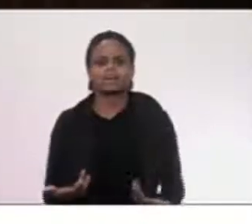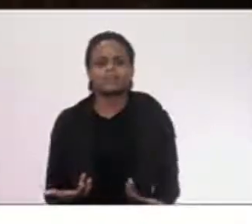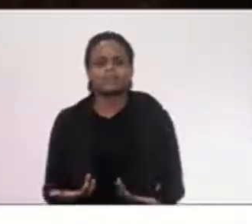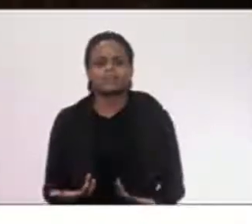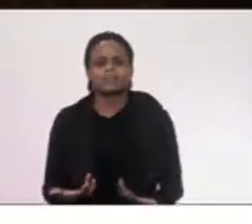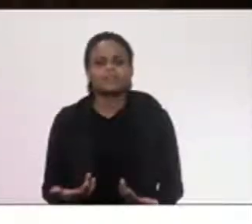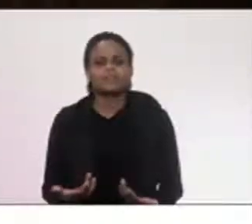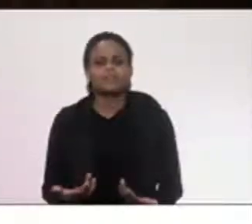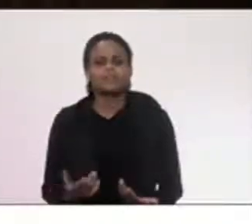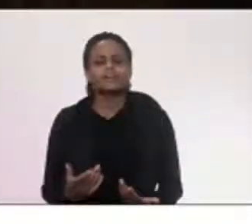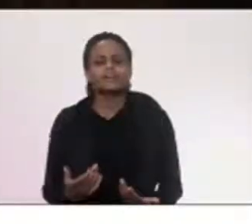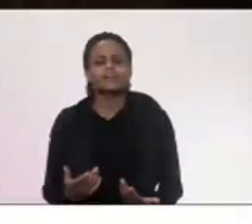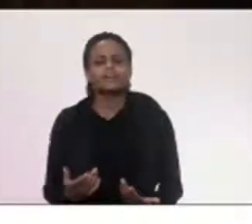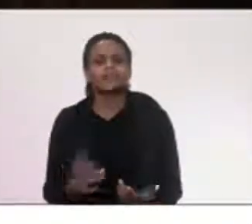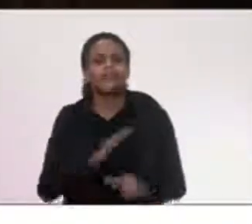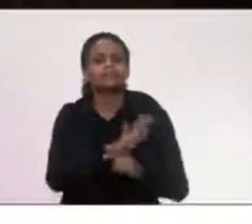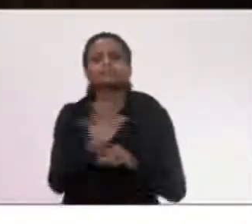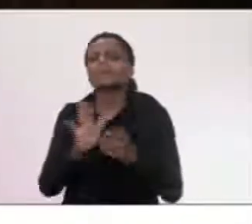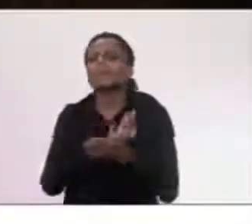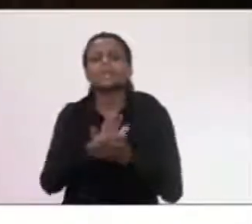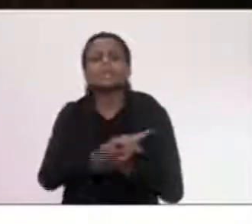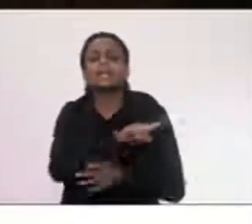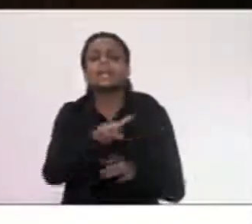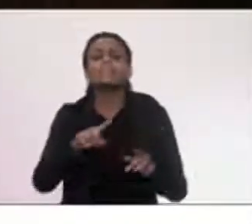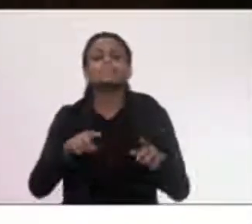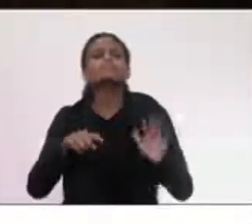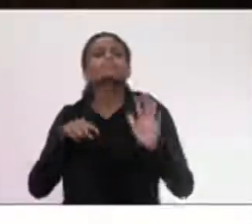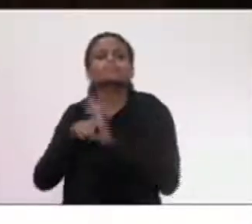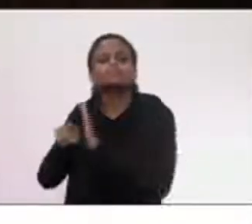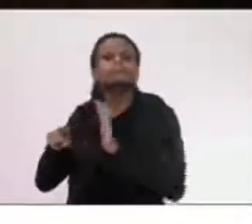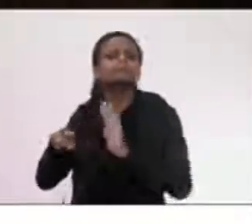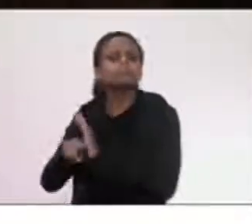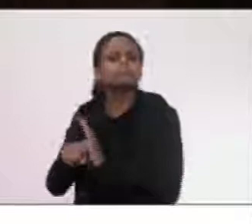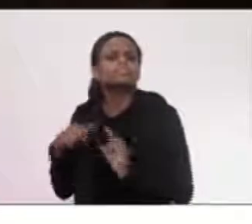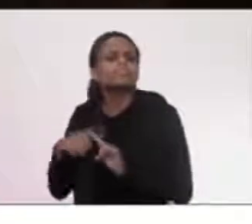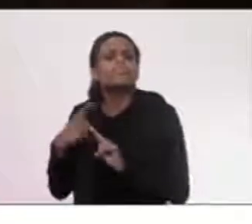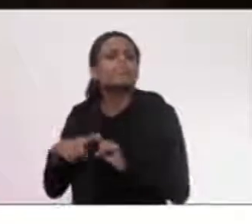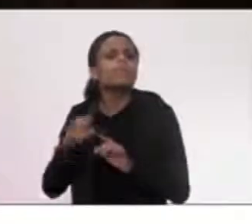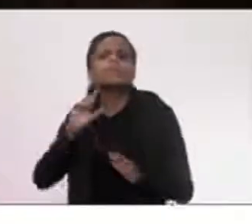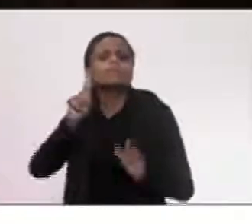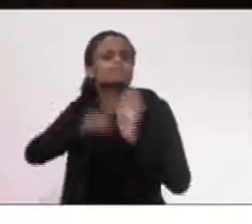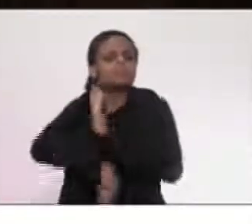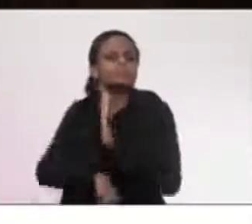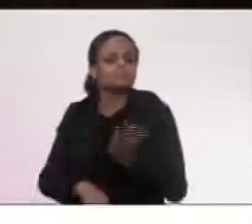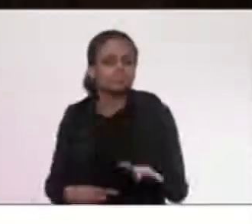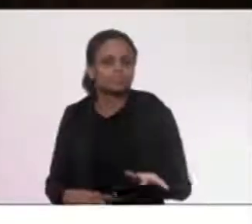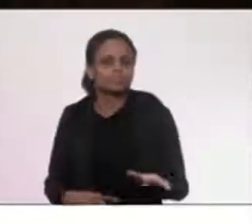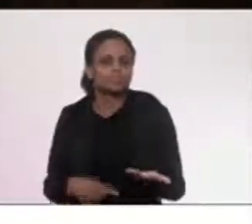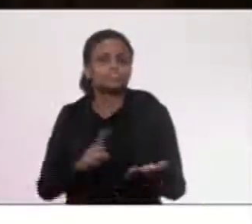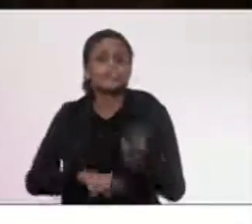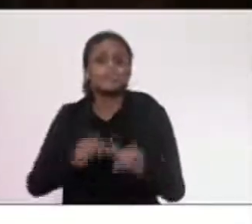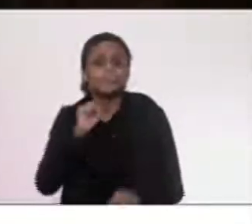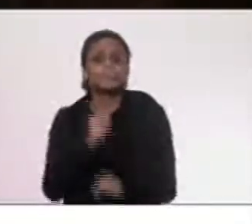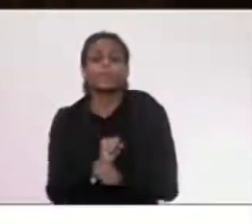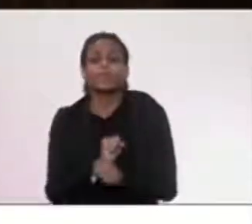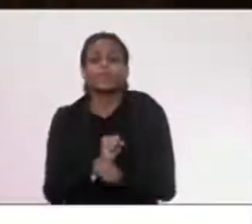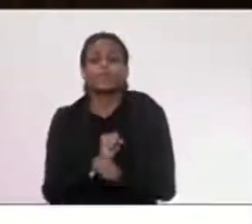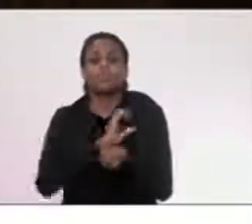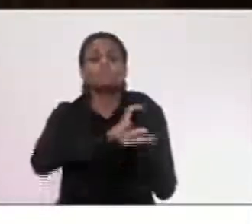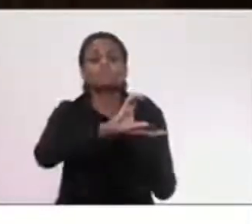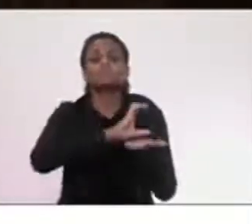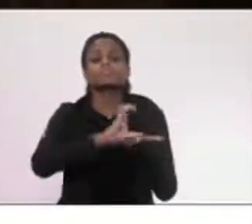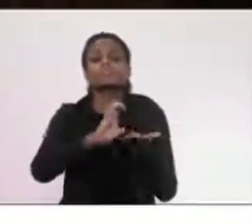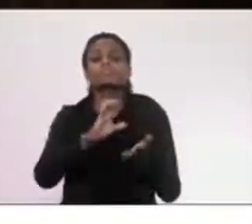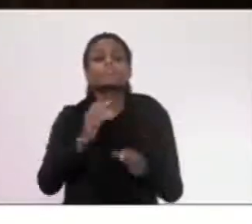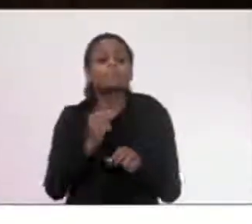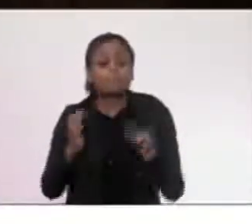para aquelas que questionam sim um corte. A gente já tem um congelamento de 20 anos no aumento de